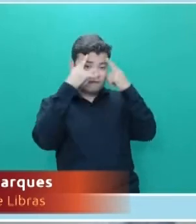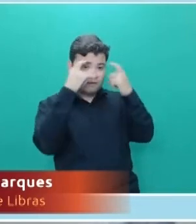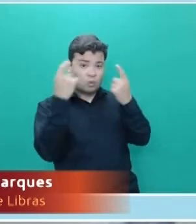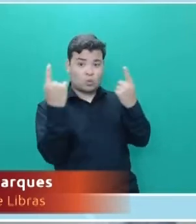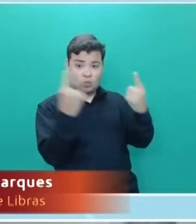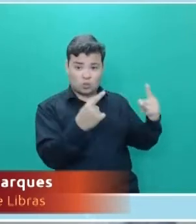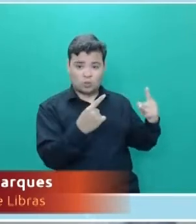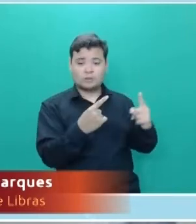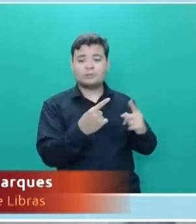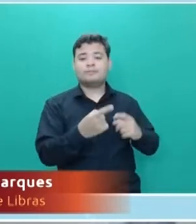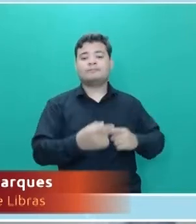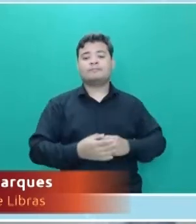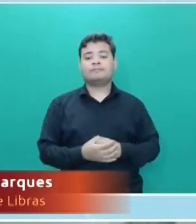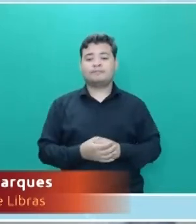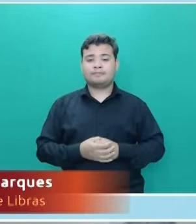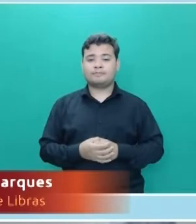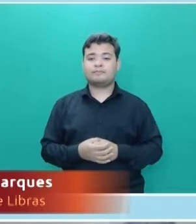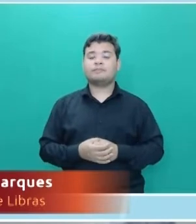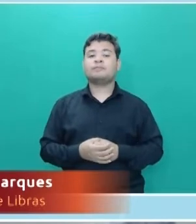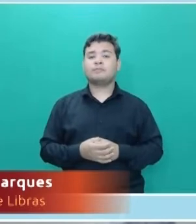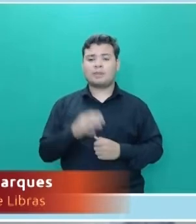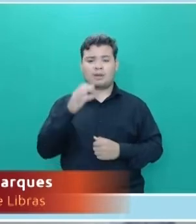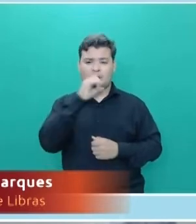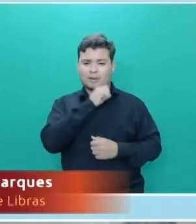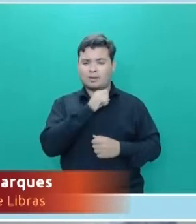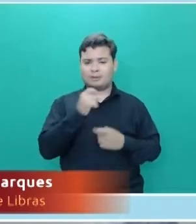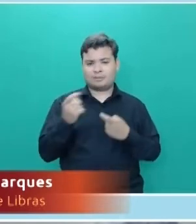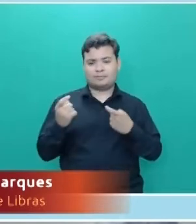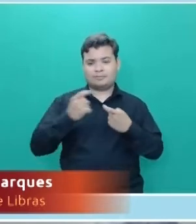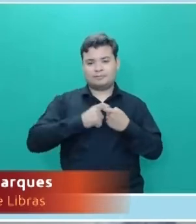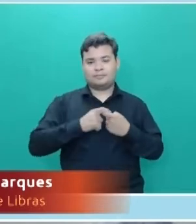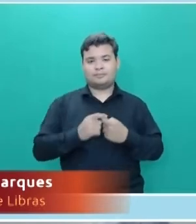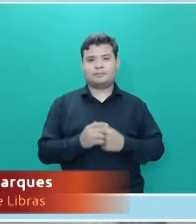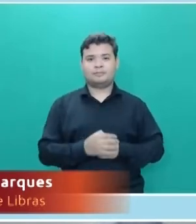por aí, que nós estamos de volta daqui a pouquinho.